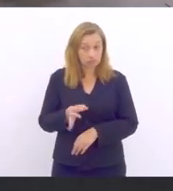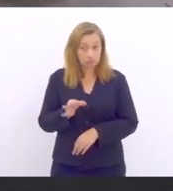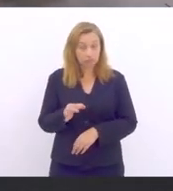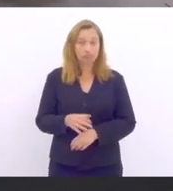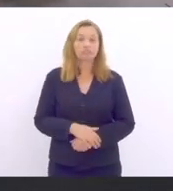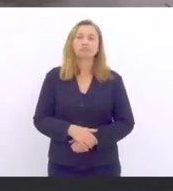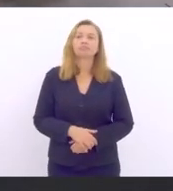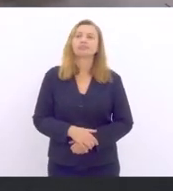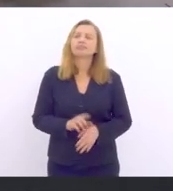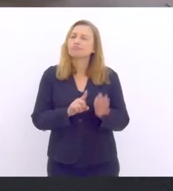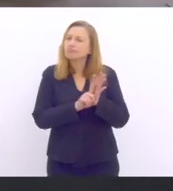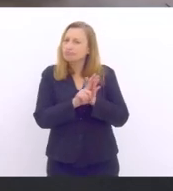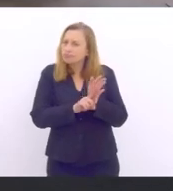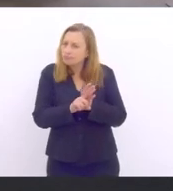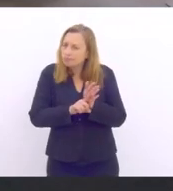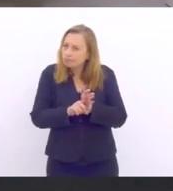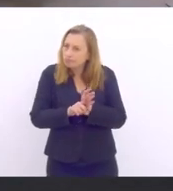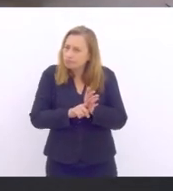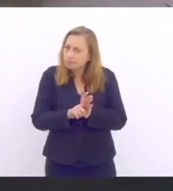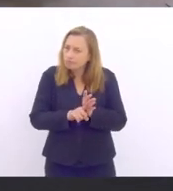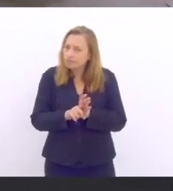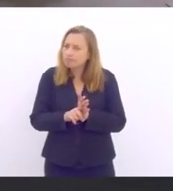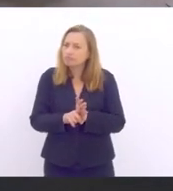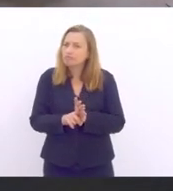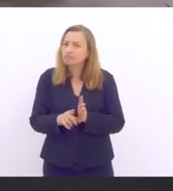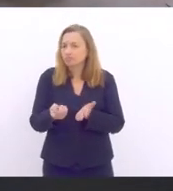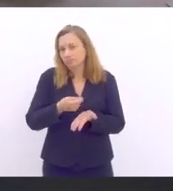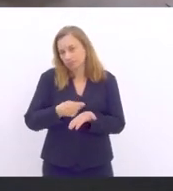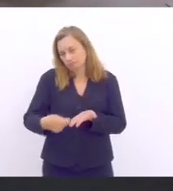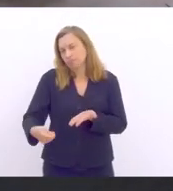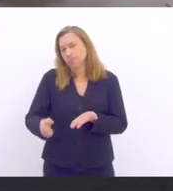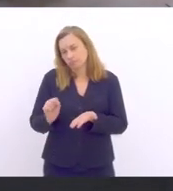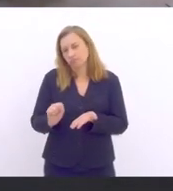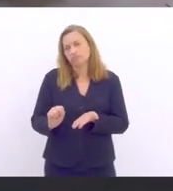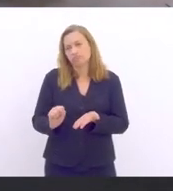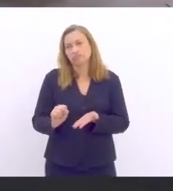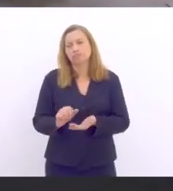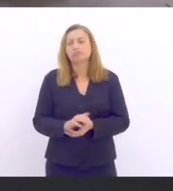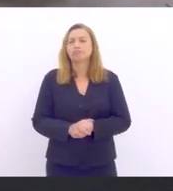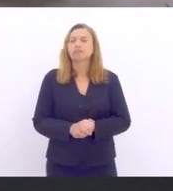fossem trazidos, ou em público, ou por escrito,